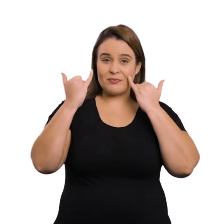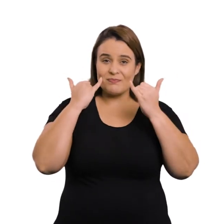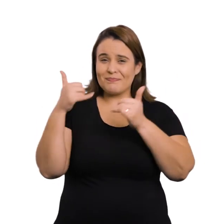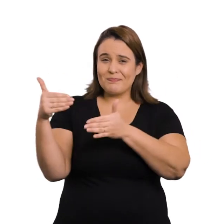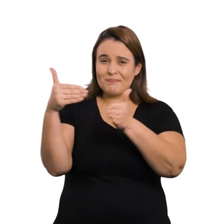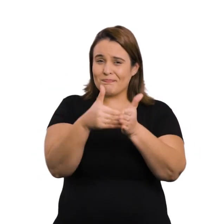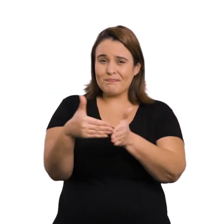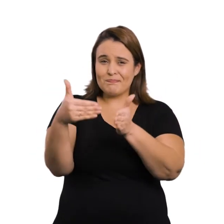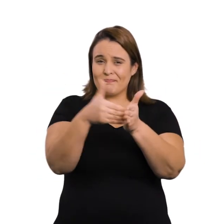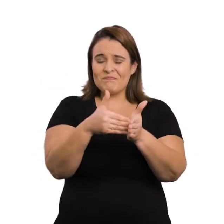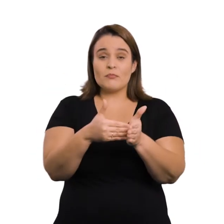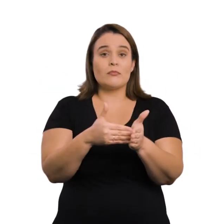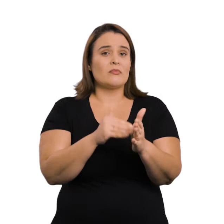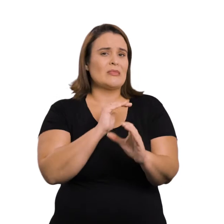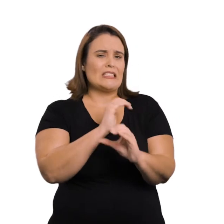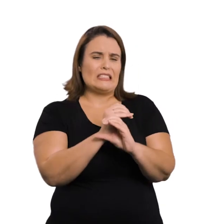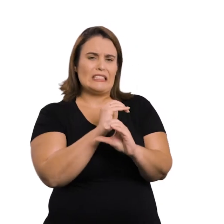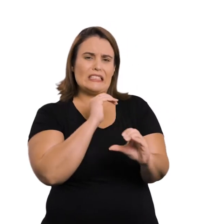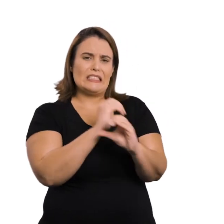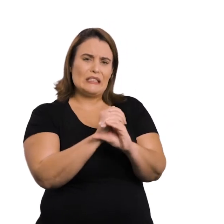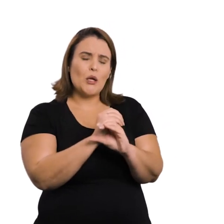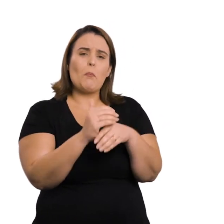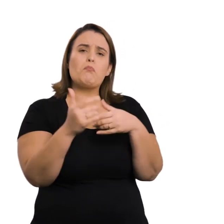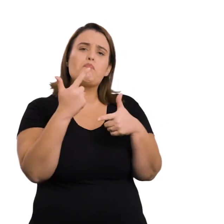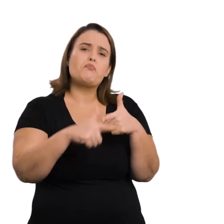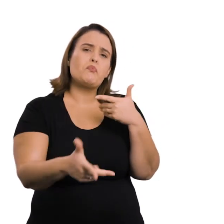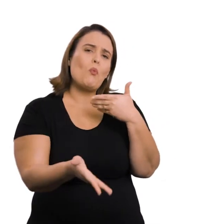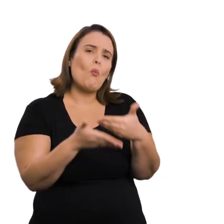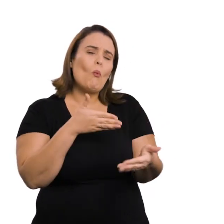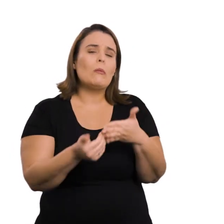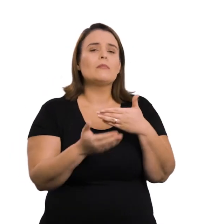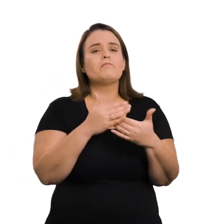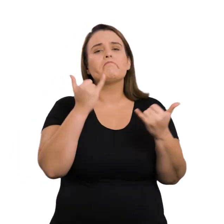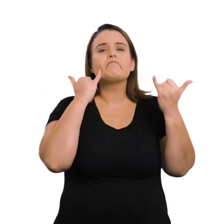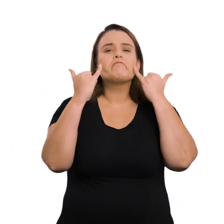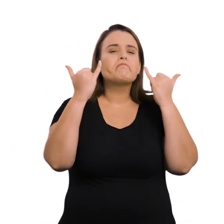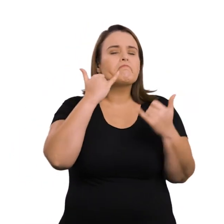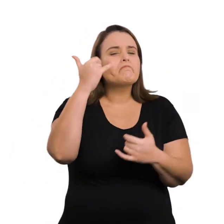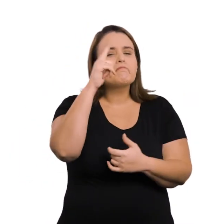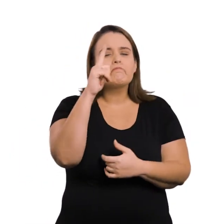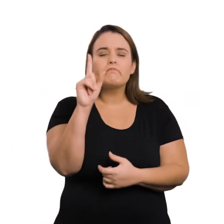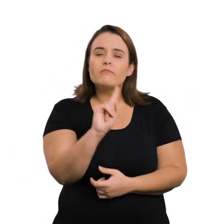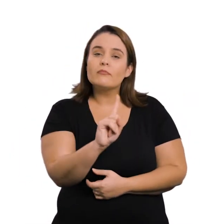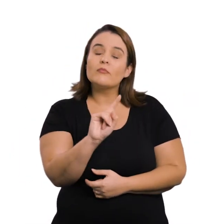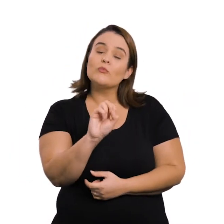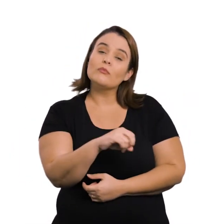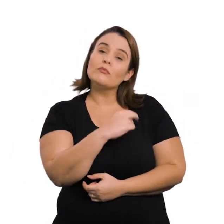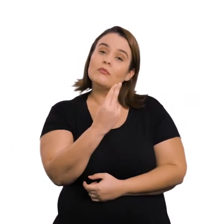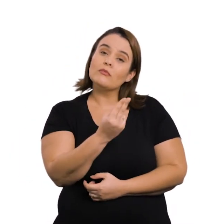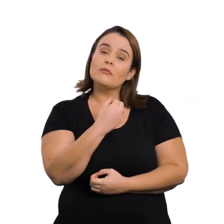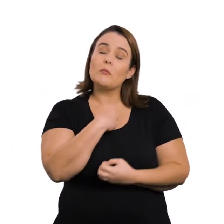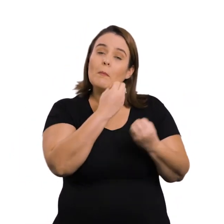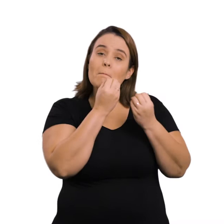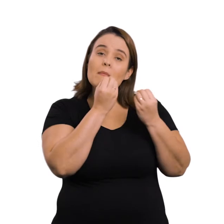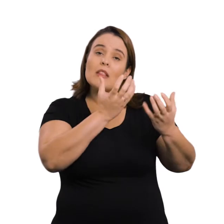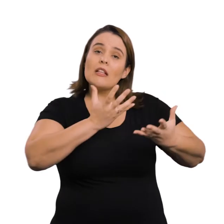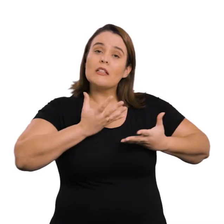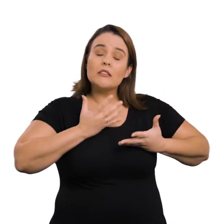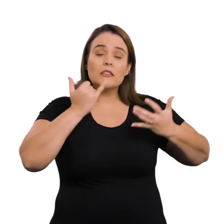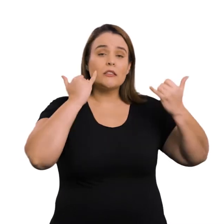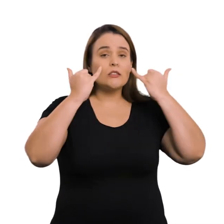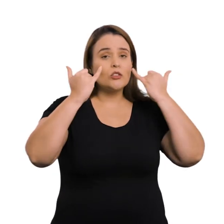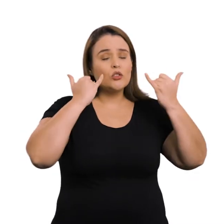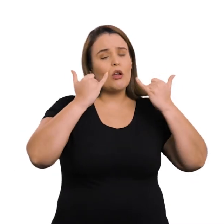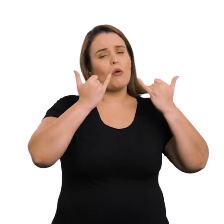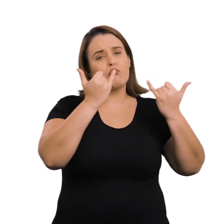e na informação. Qualquer entrave que dificulte ou impossibilite o acesso à informação e a expressão ou